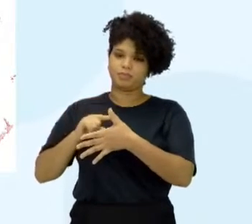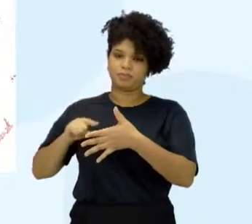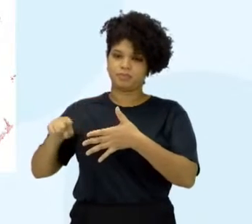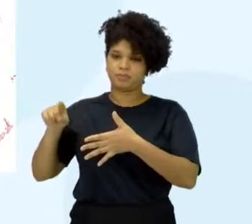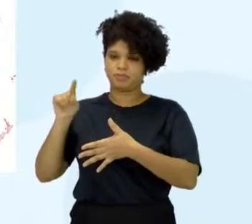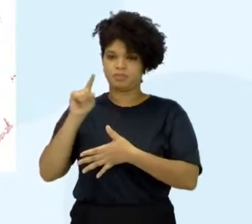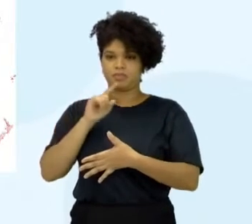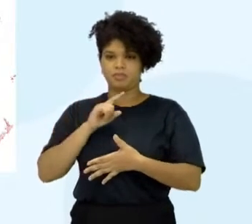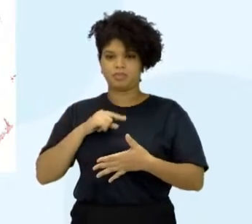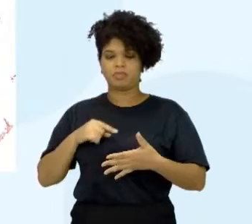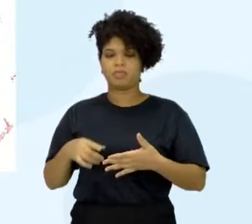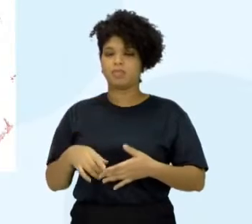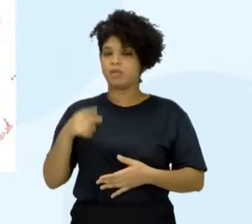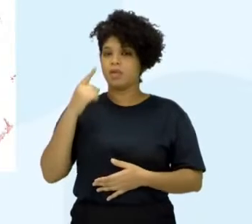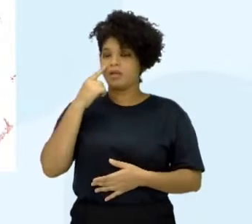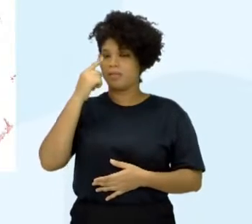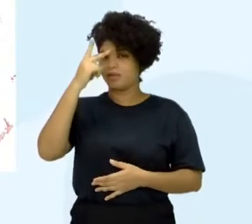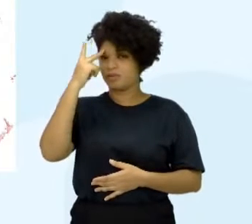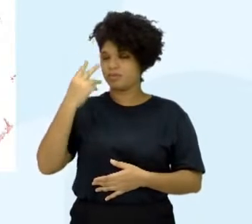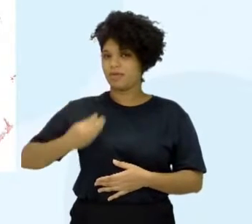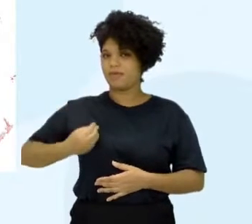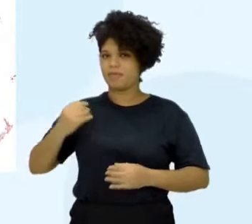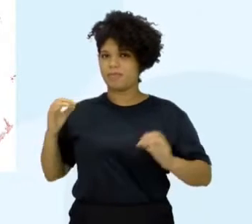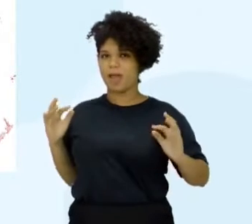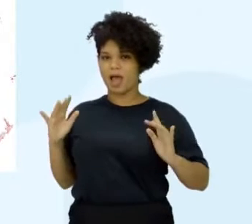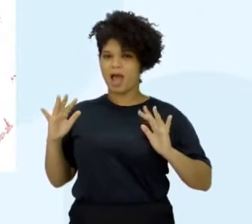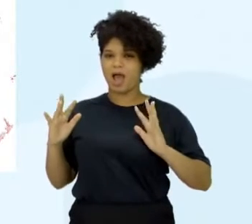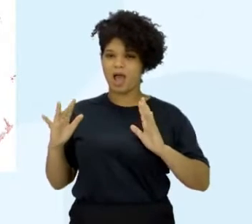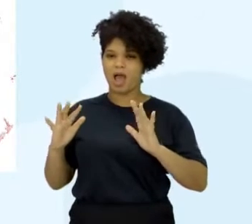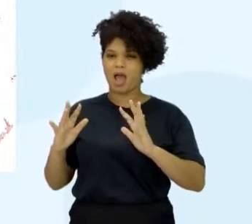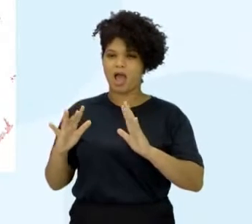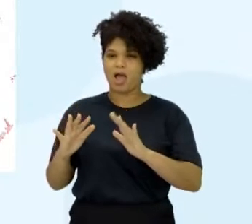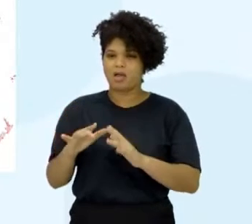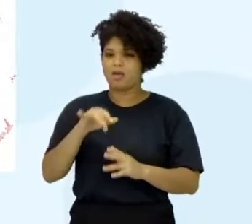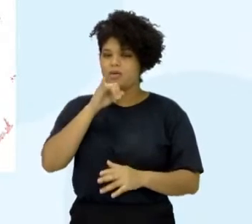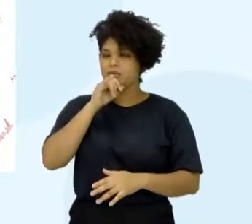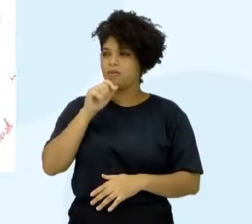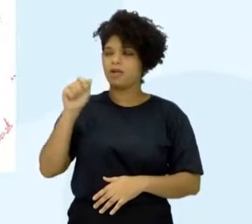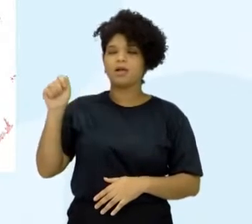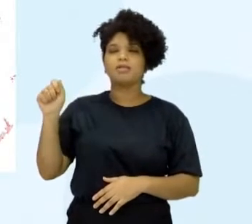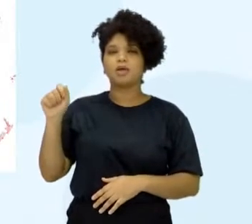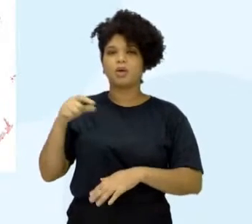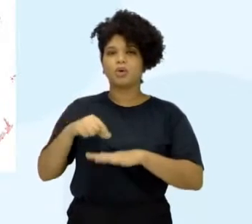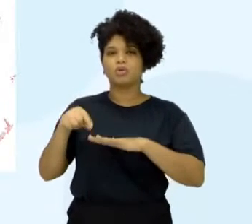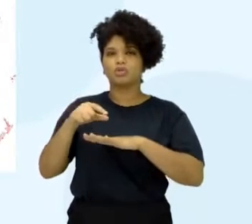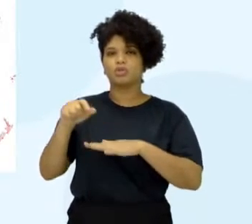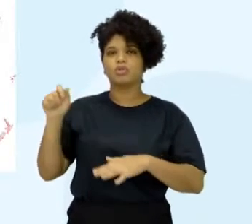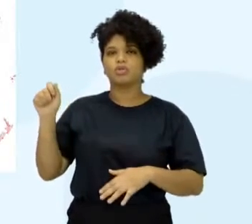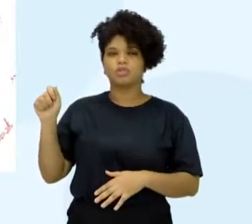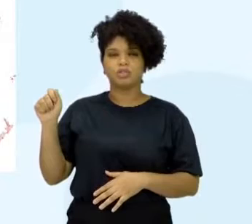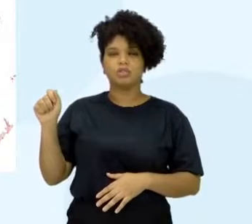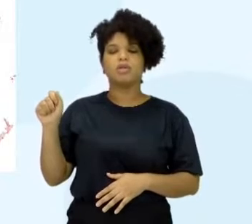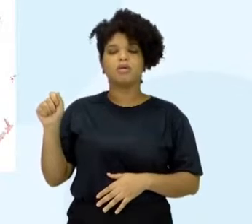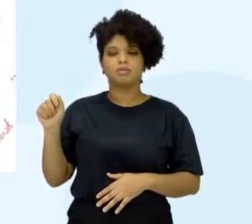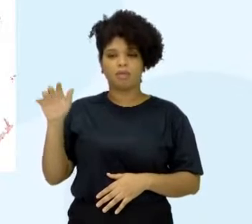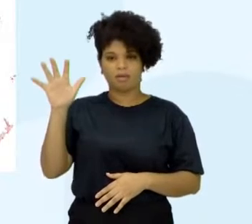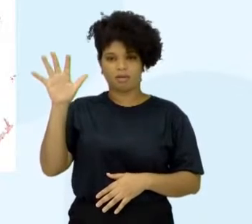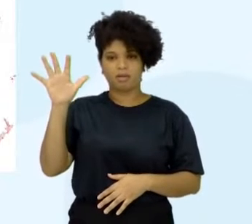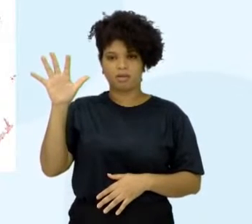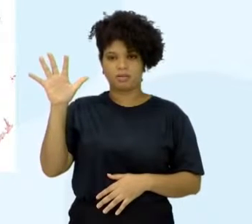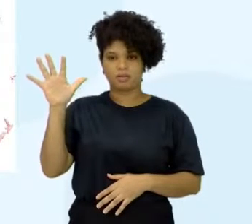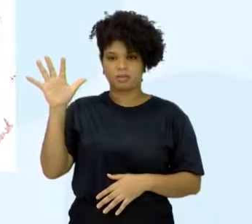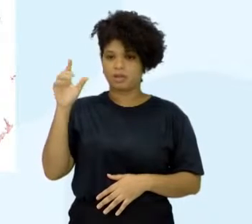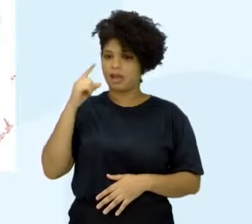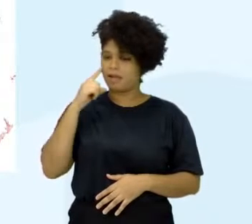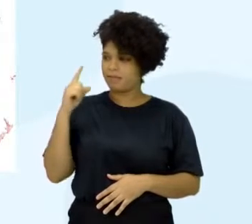são extremamente povoados aí, ó. Caso aqui da região asiática, aqui, ó, esse ponto aqui, ó, João. A gente